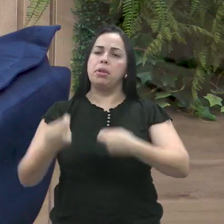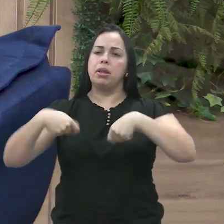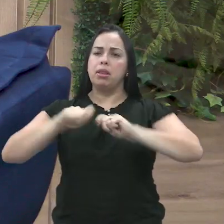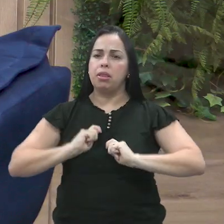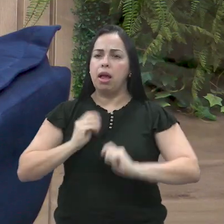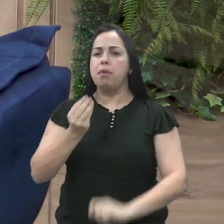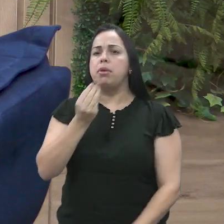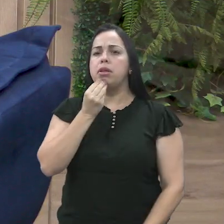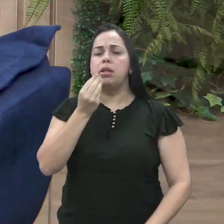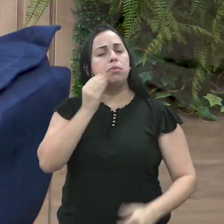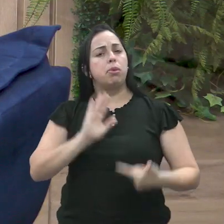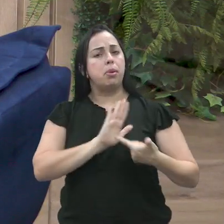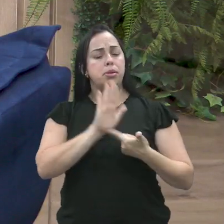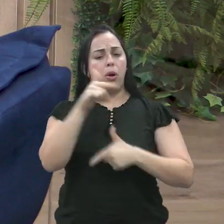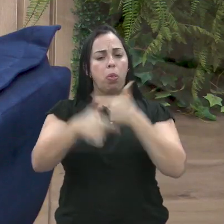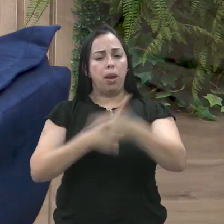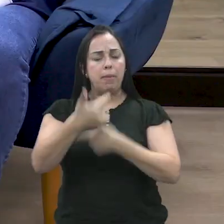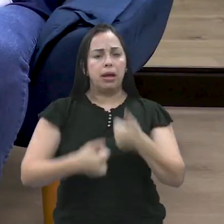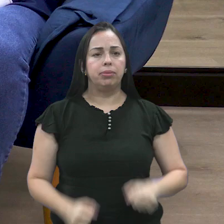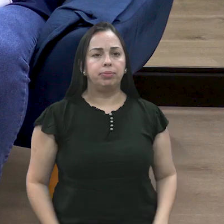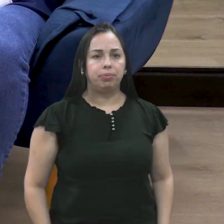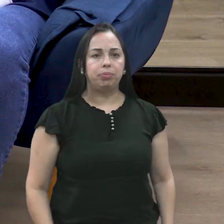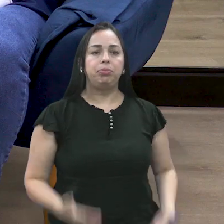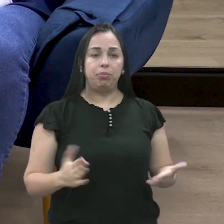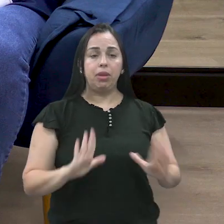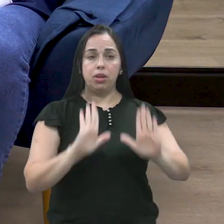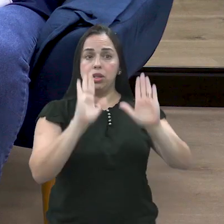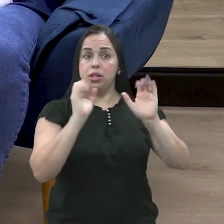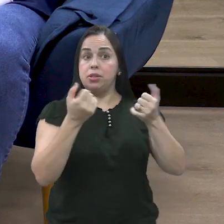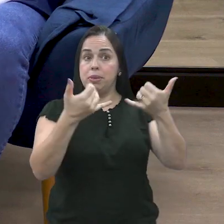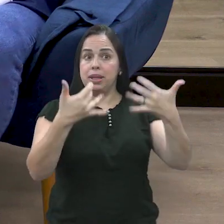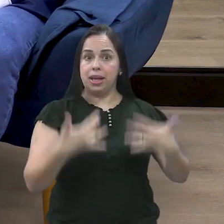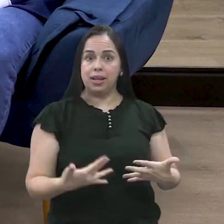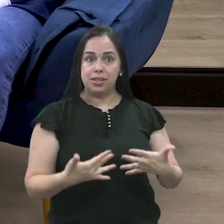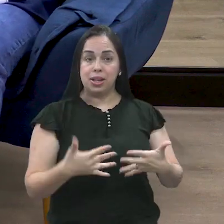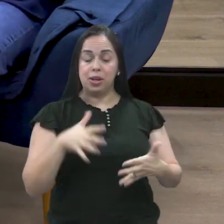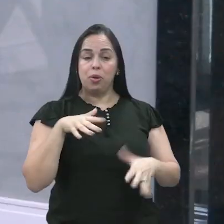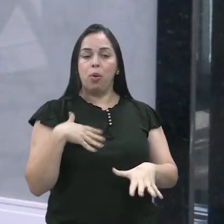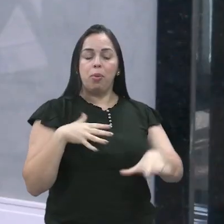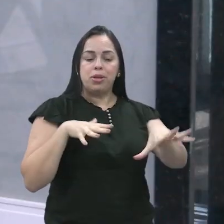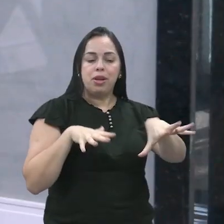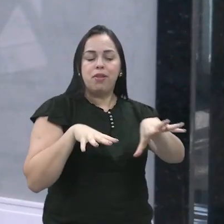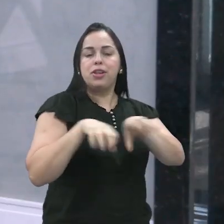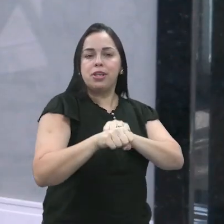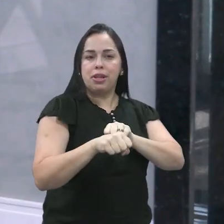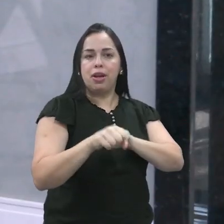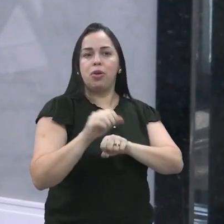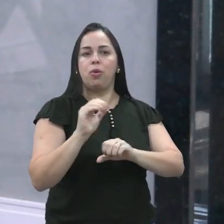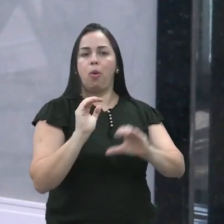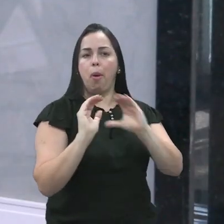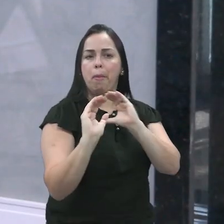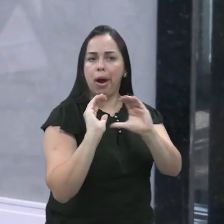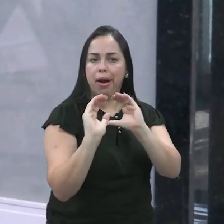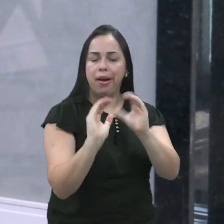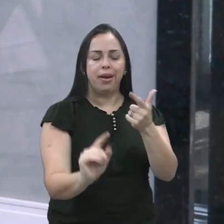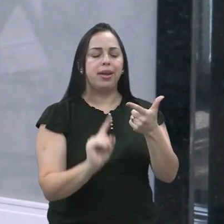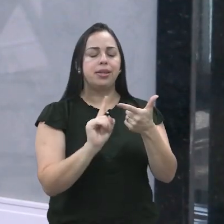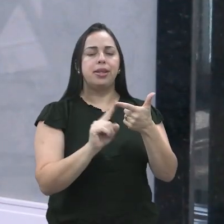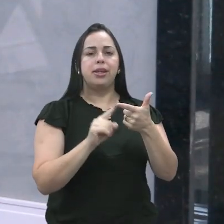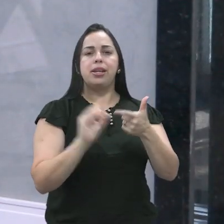essa oportunidade de prestar contas do nosso trabalho. Vereador, comecei citando a sua formação, comunicador